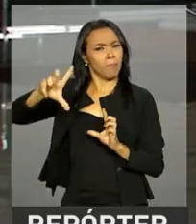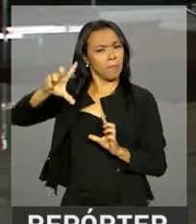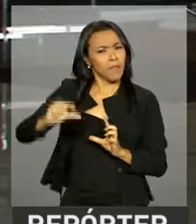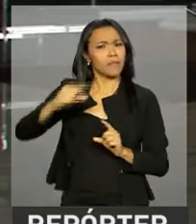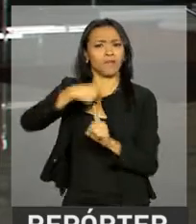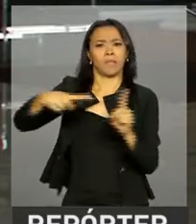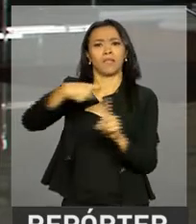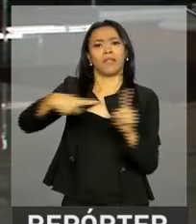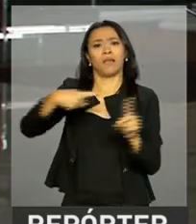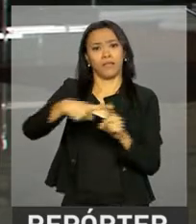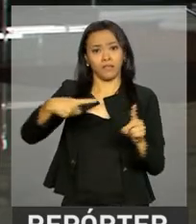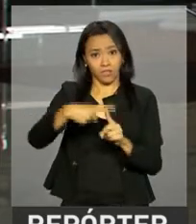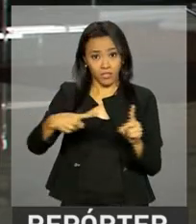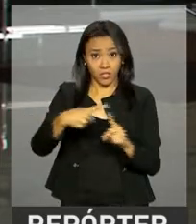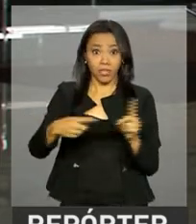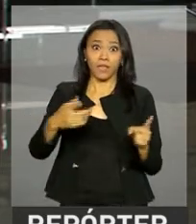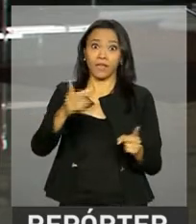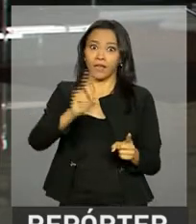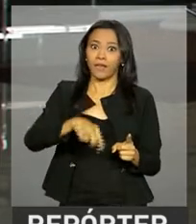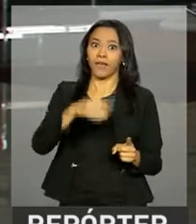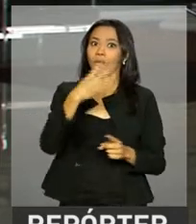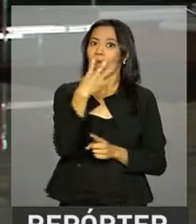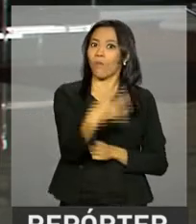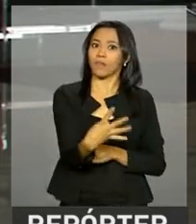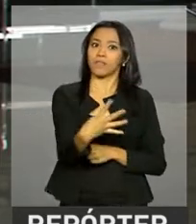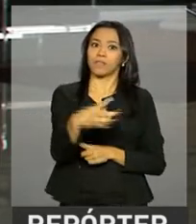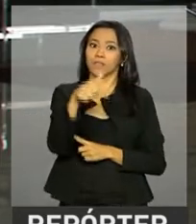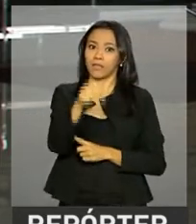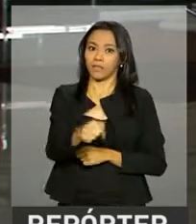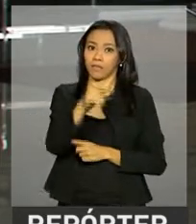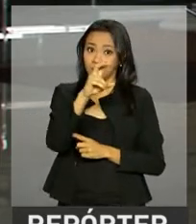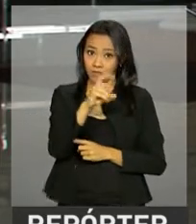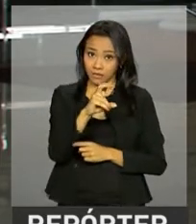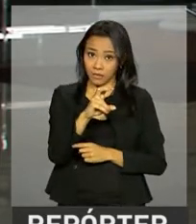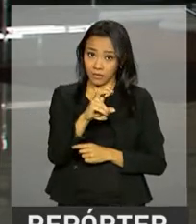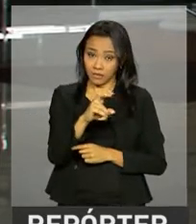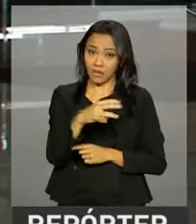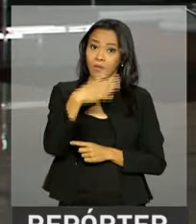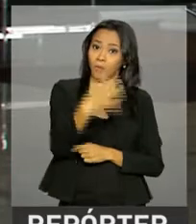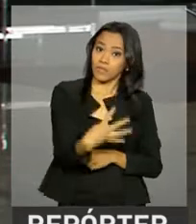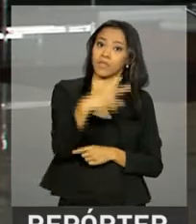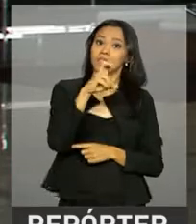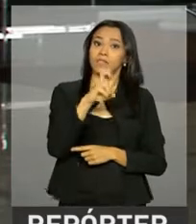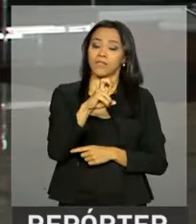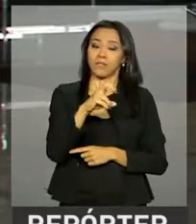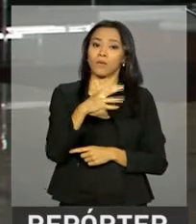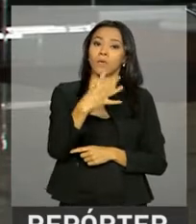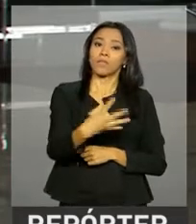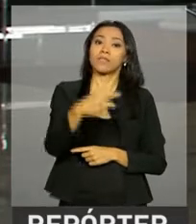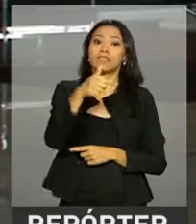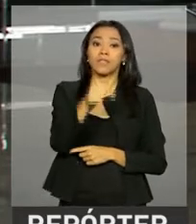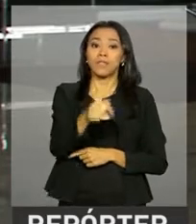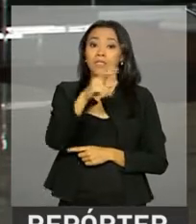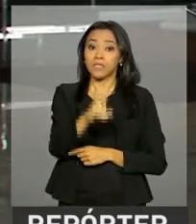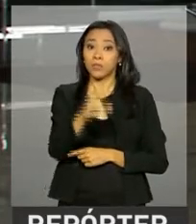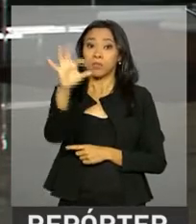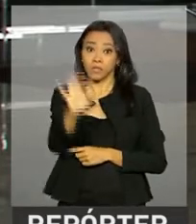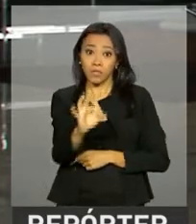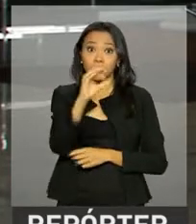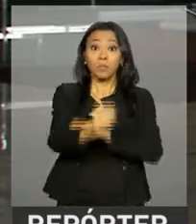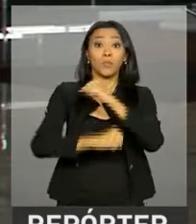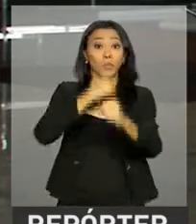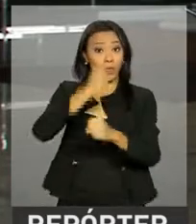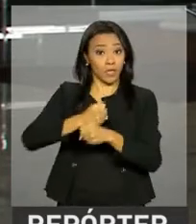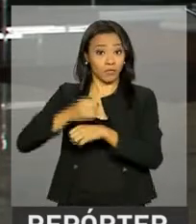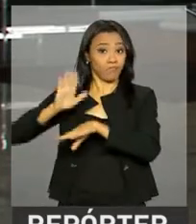da metade do crédito rotativo que chega a 475 quatrocentos e setenta e cinco por cento ao ano de acordo com o banco